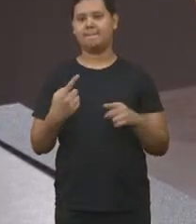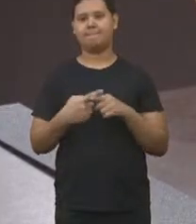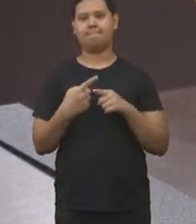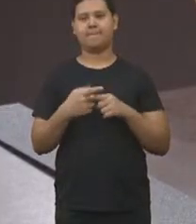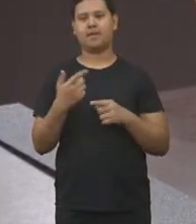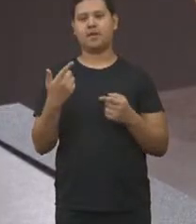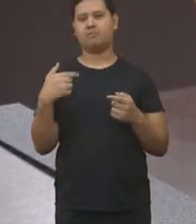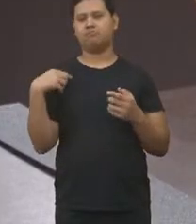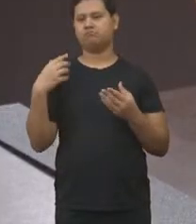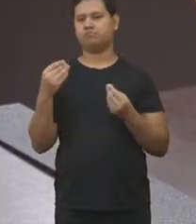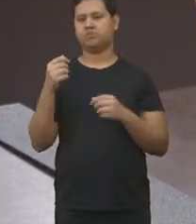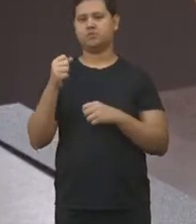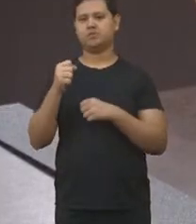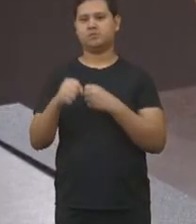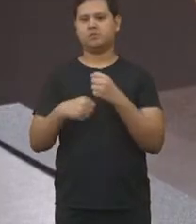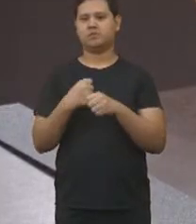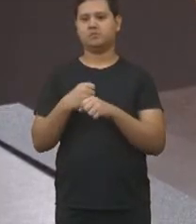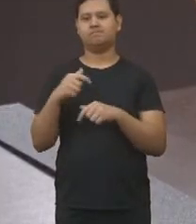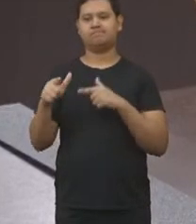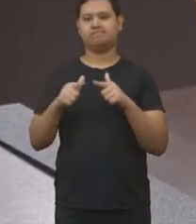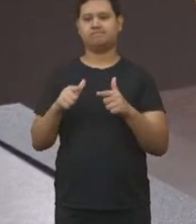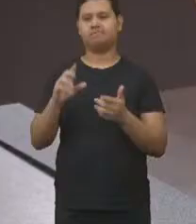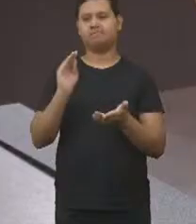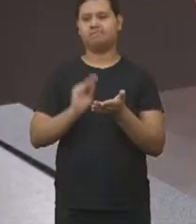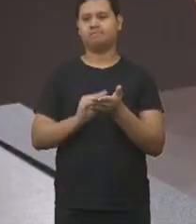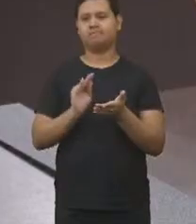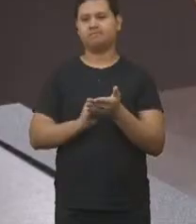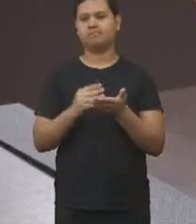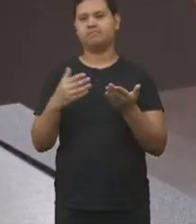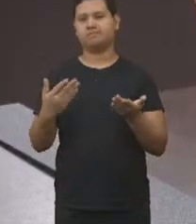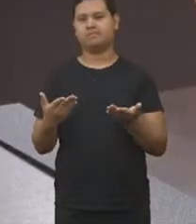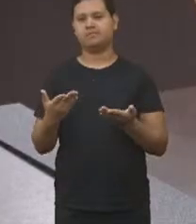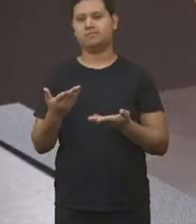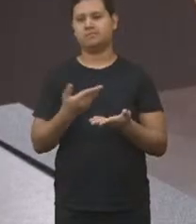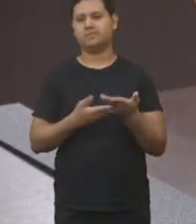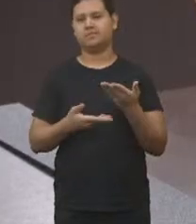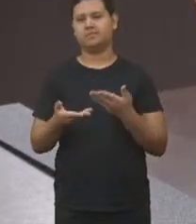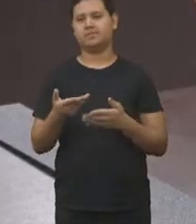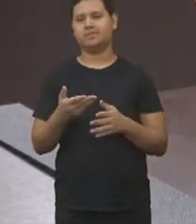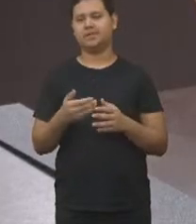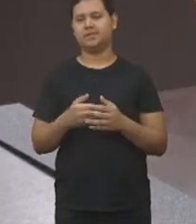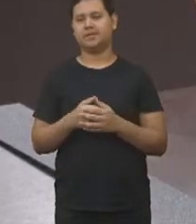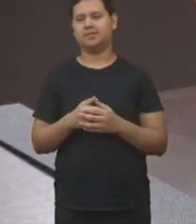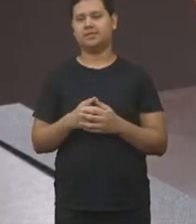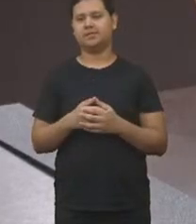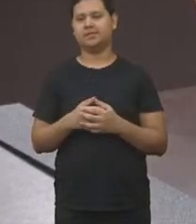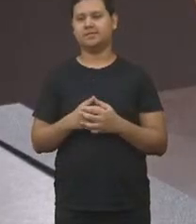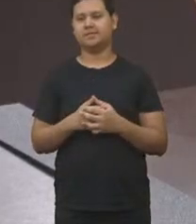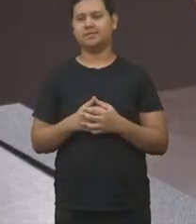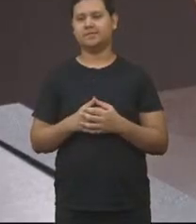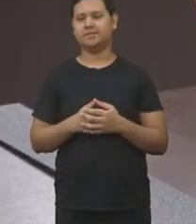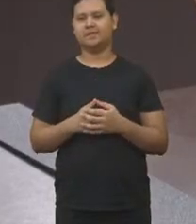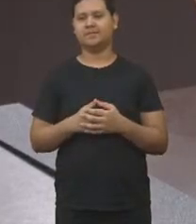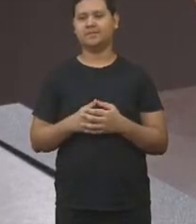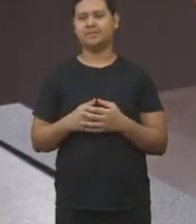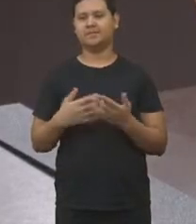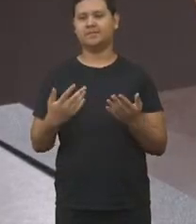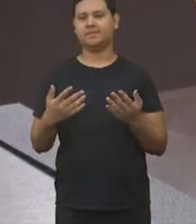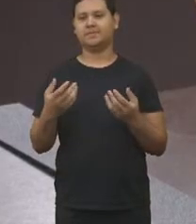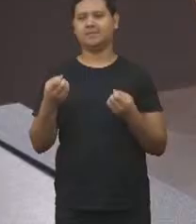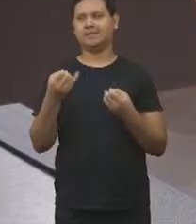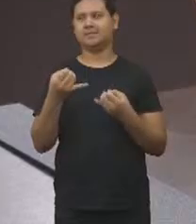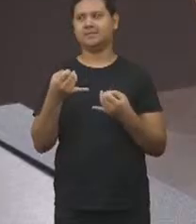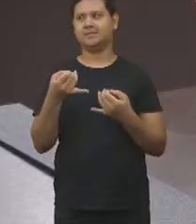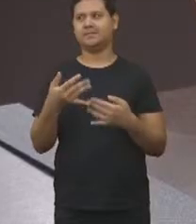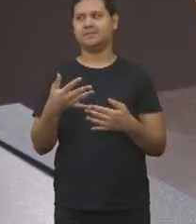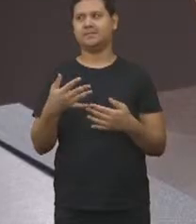demanda gritante de falta de capim de limpeza, às vezes não tem varrição, a manutenção e a zeladoria da